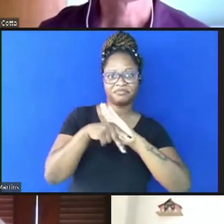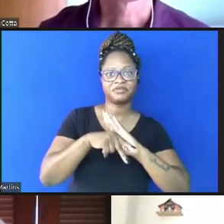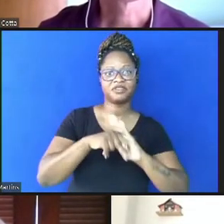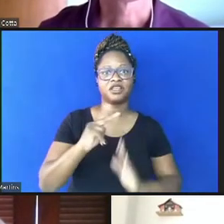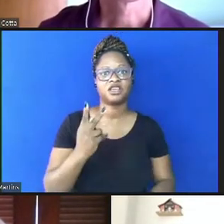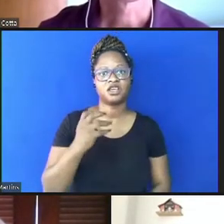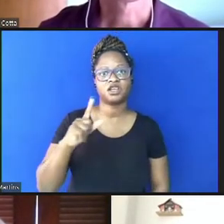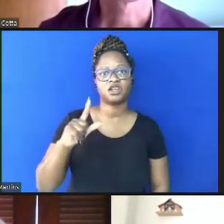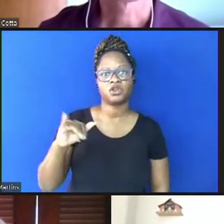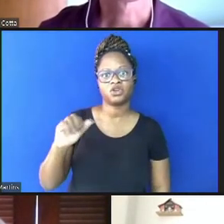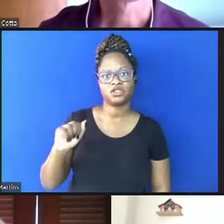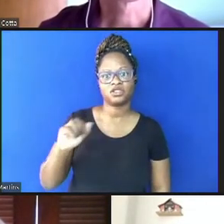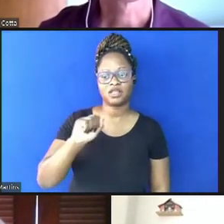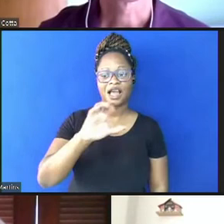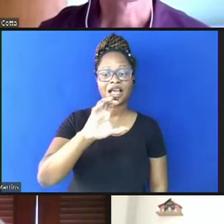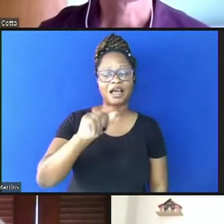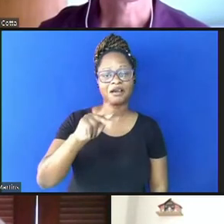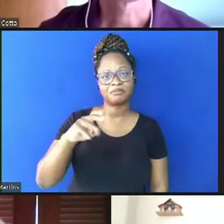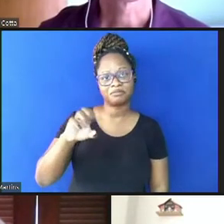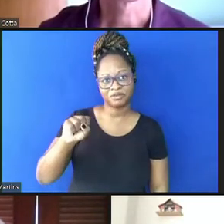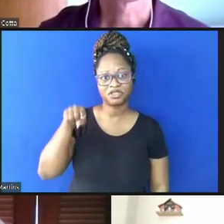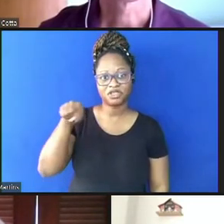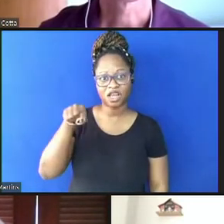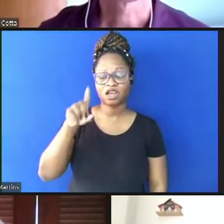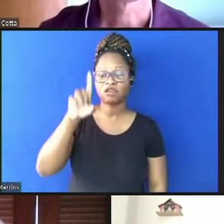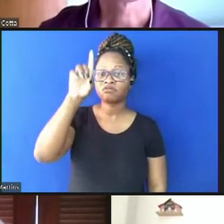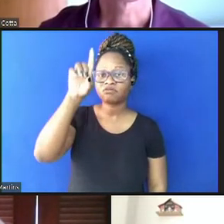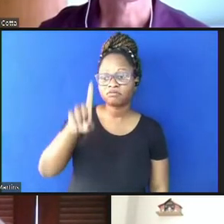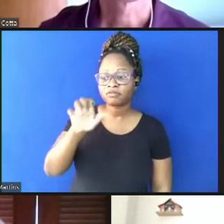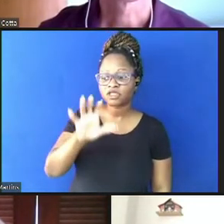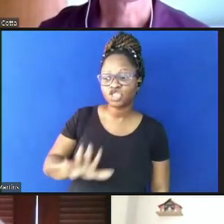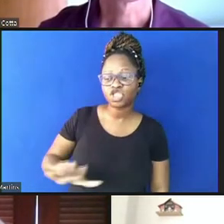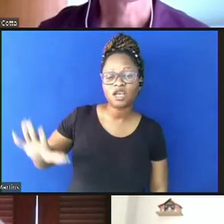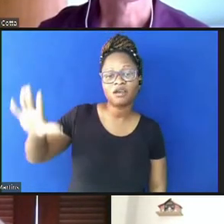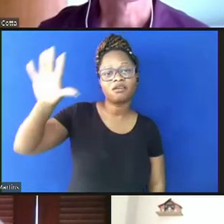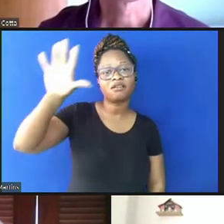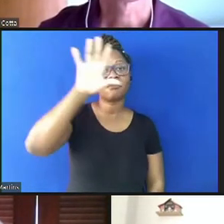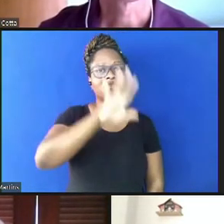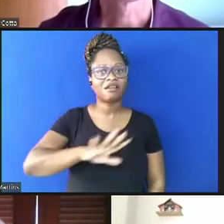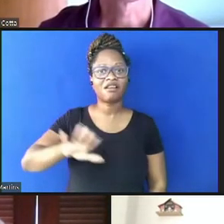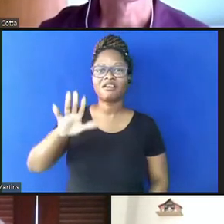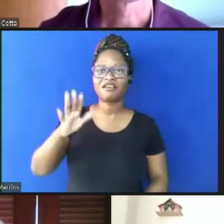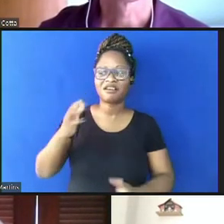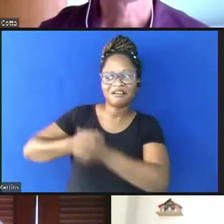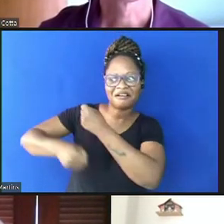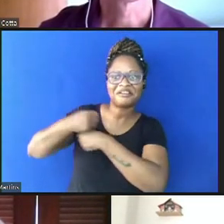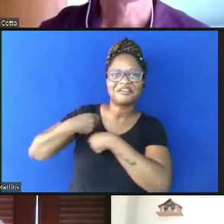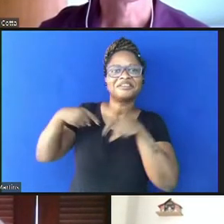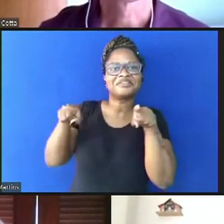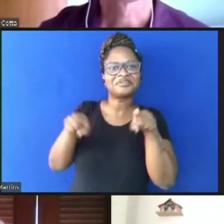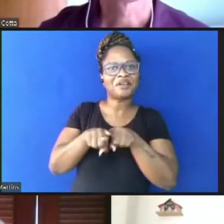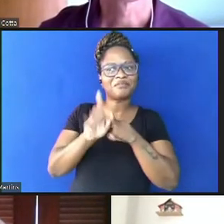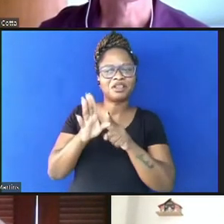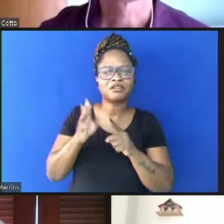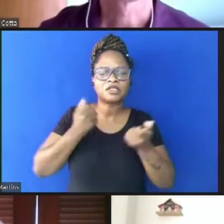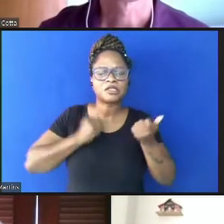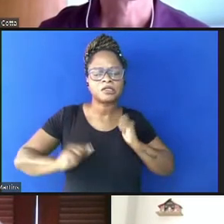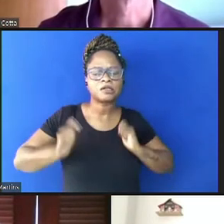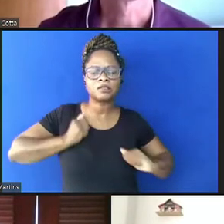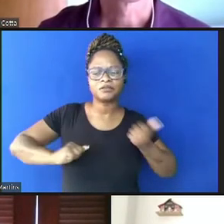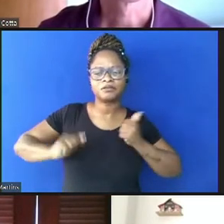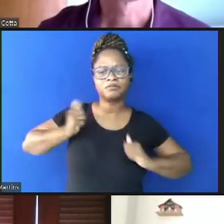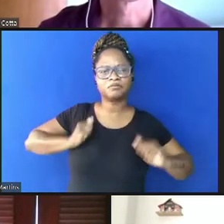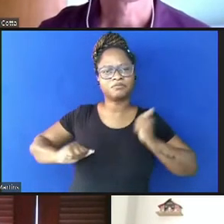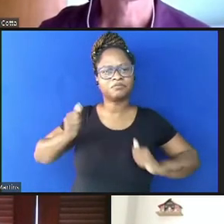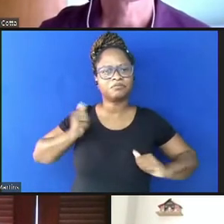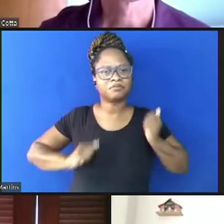da CAPES, coordenadora e diretora de Relações Internacionais da CAPES, também a professora Loísa, desde o ano passado, que nós já estávamos nessa expectativa de